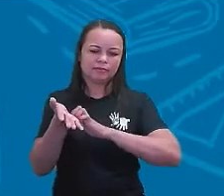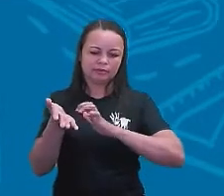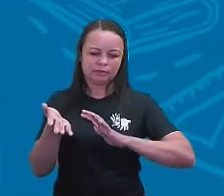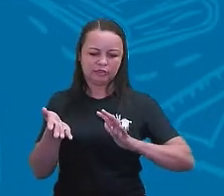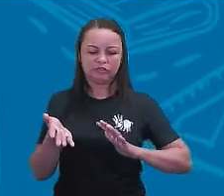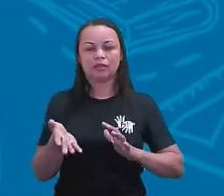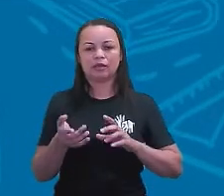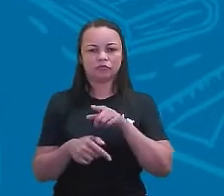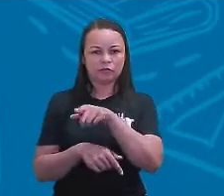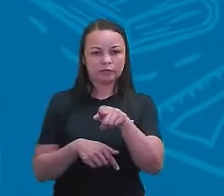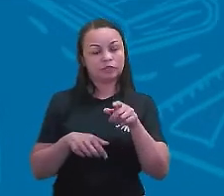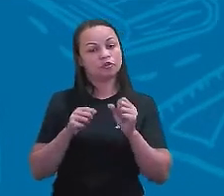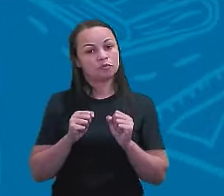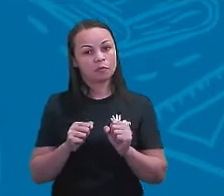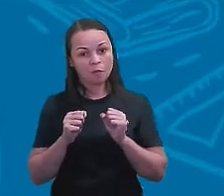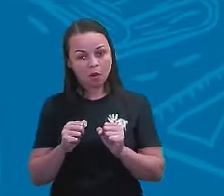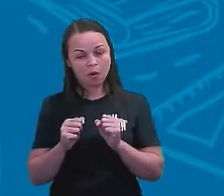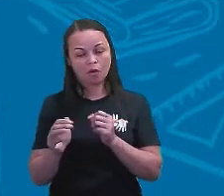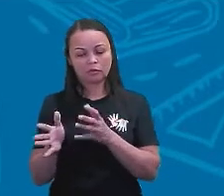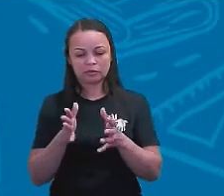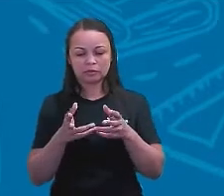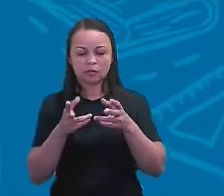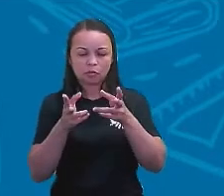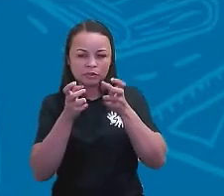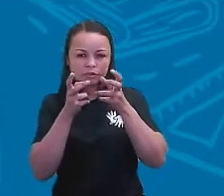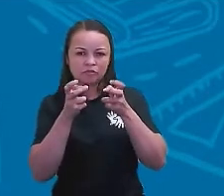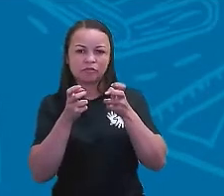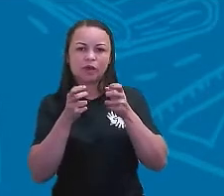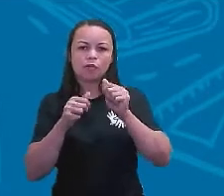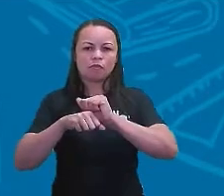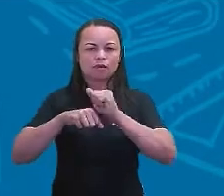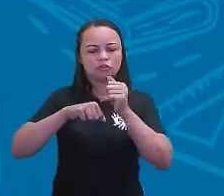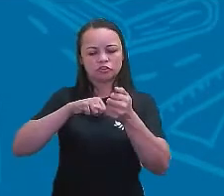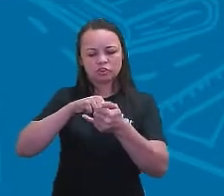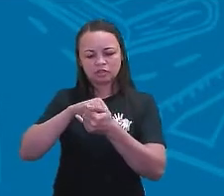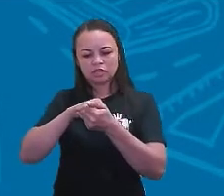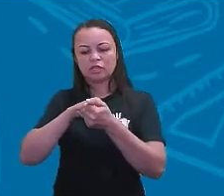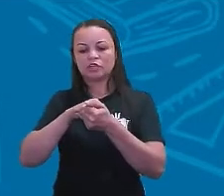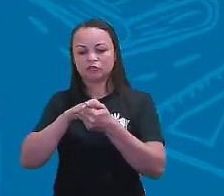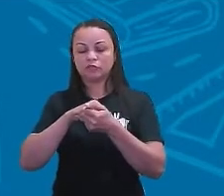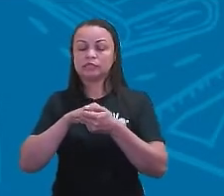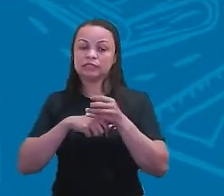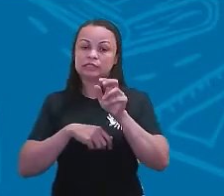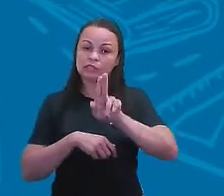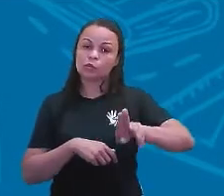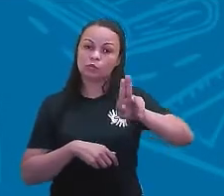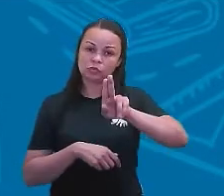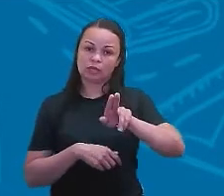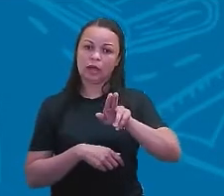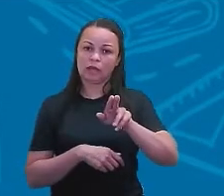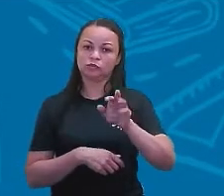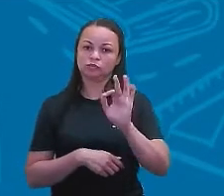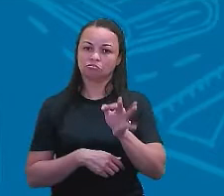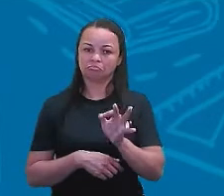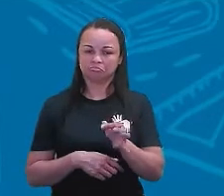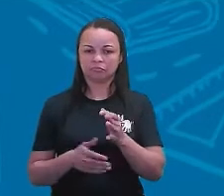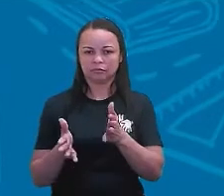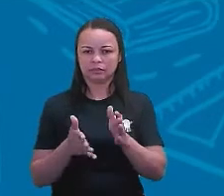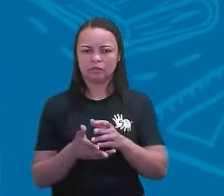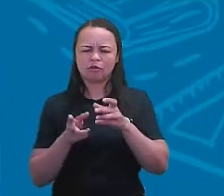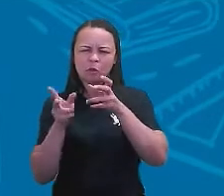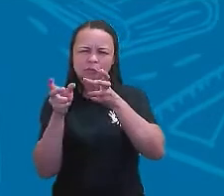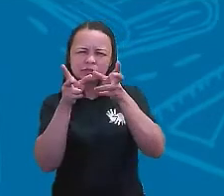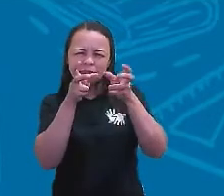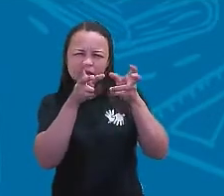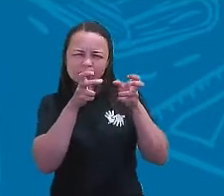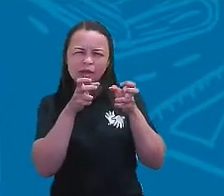você possa ver qual dos adjetivos que eu vou usar e que seria correto eu usar. Então, vai olhando ali